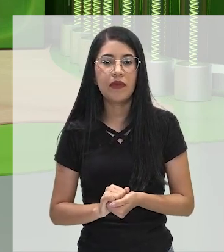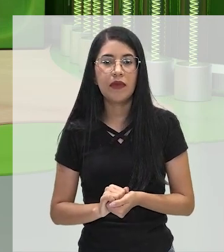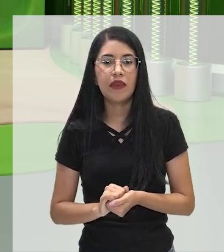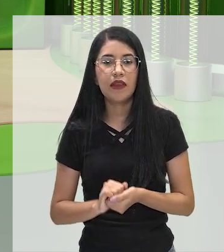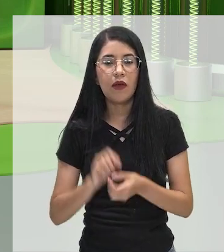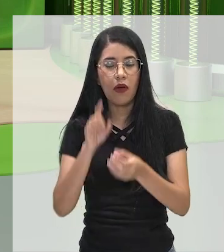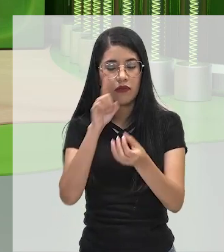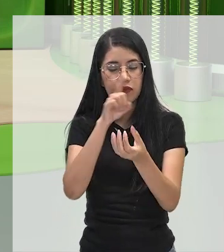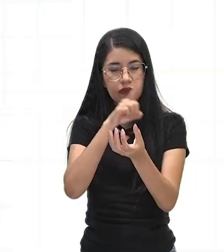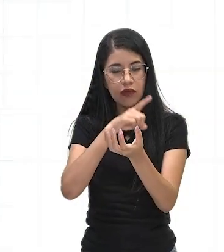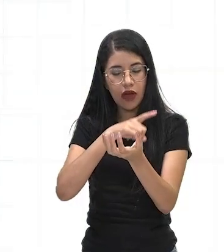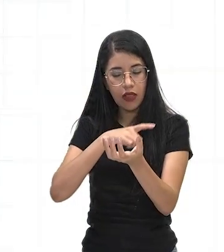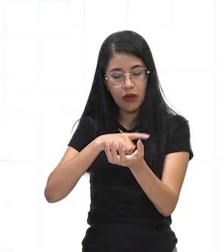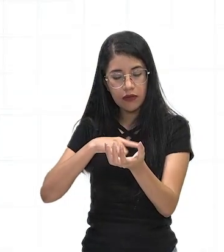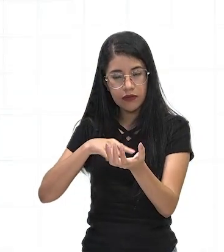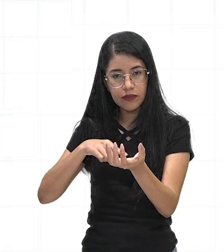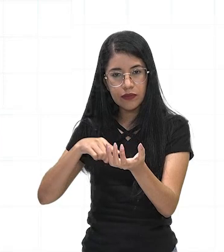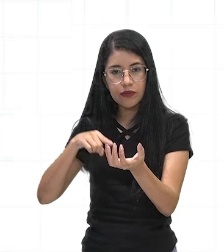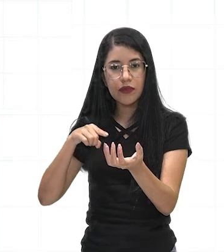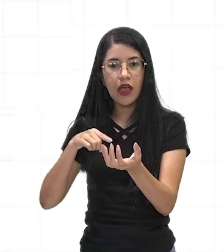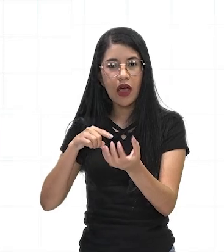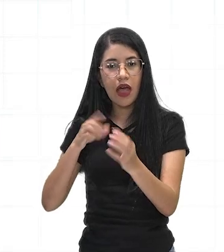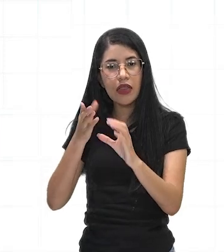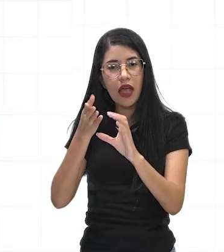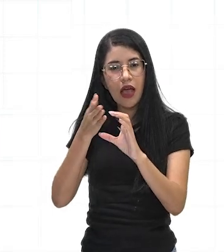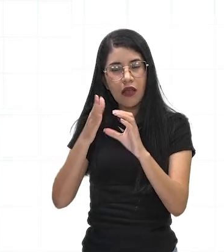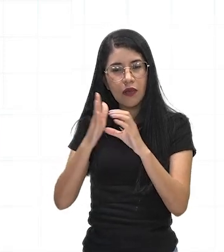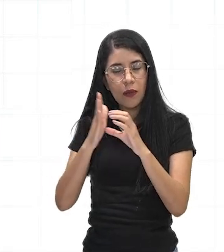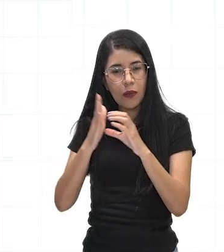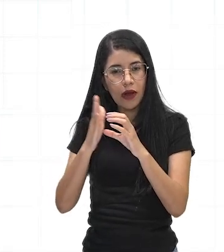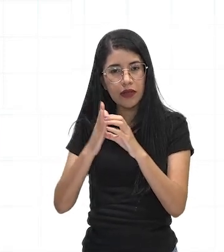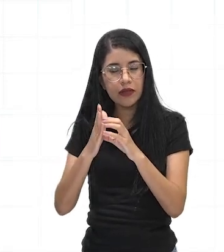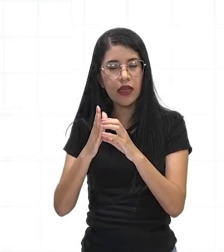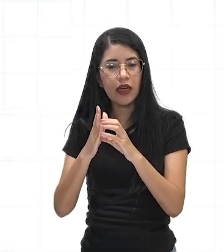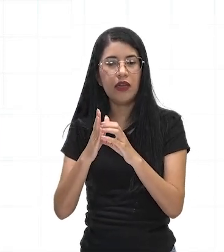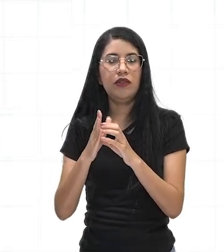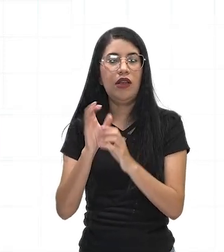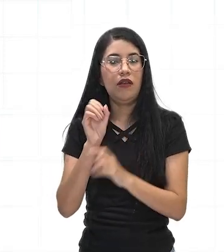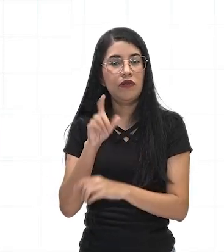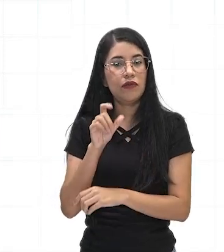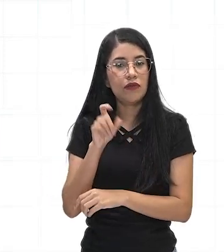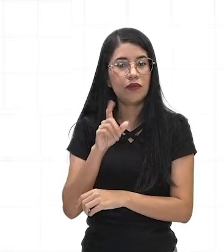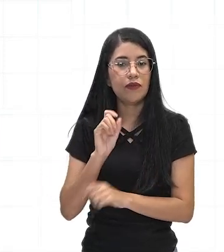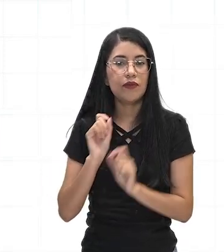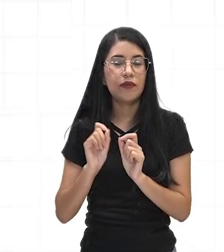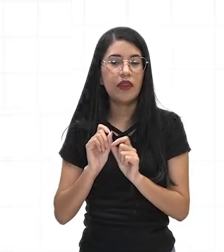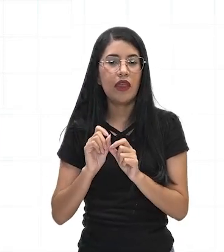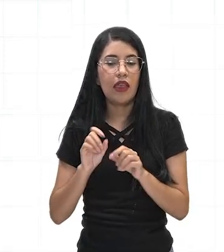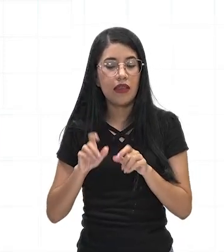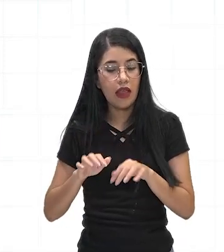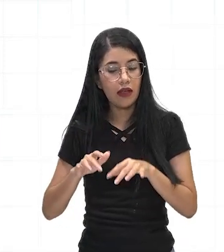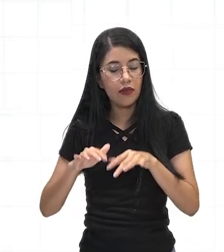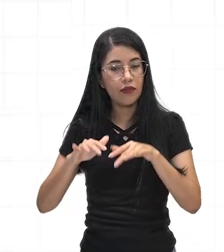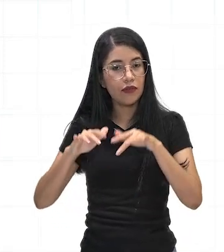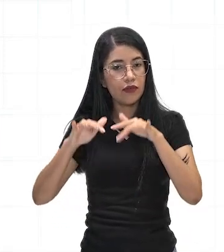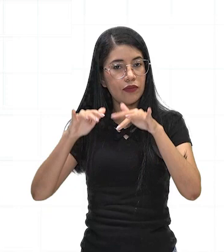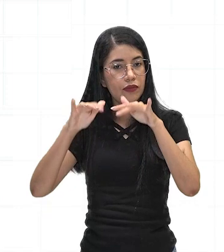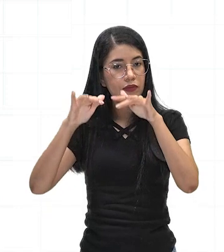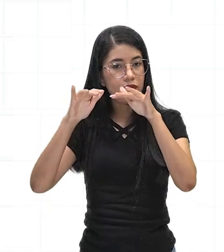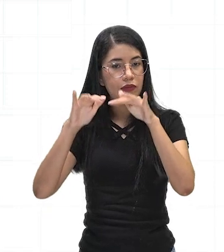chegando agora lá no quarto crescente, você observa essa partezinha em azul em volta do nosso planeta Terra, é a maré alta, né?